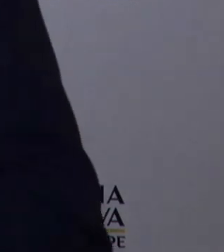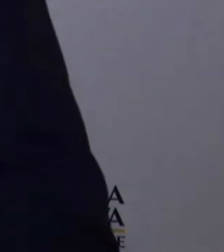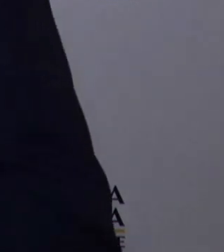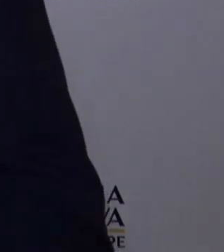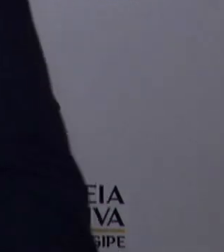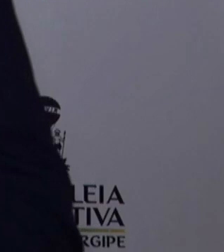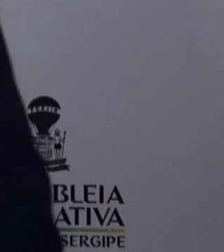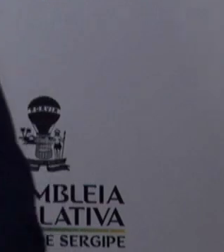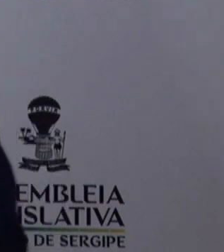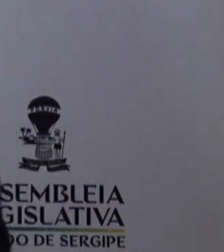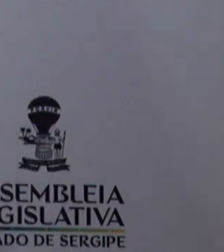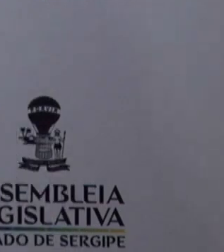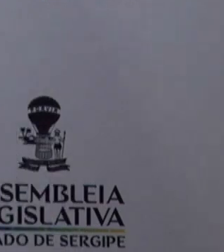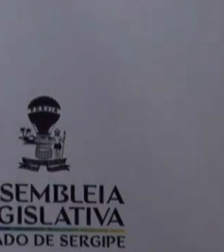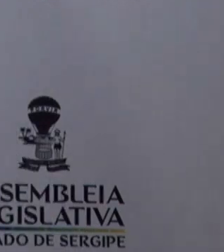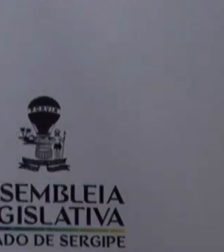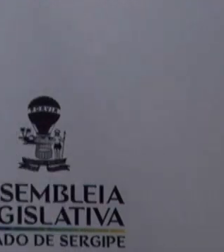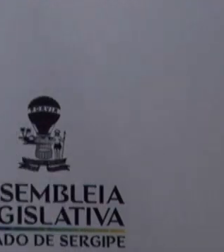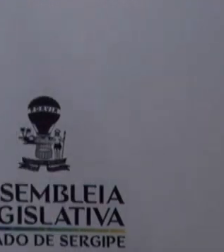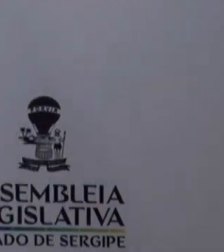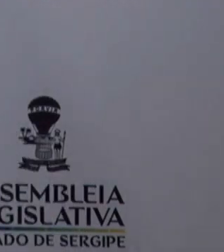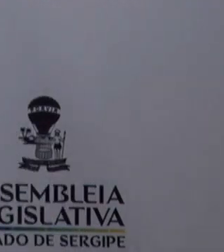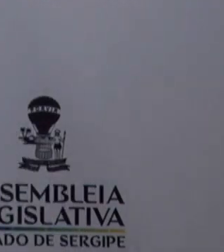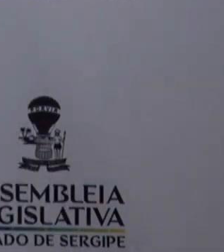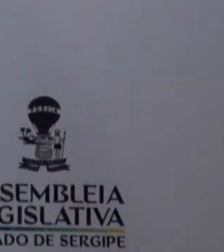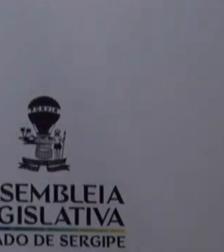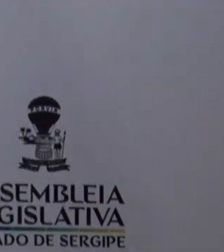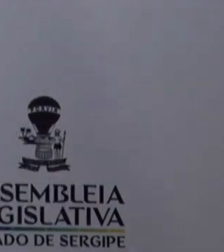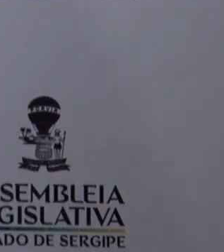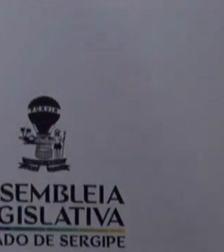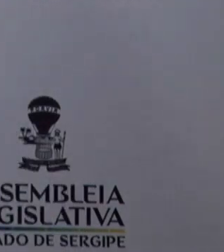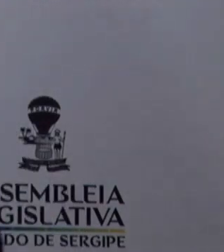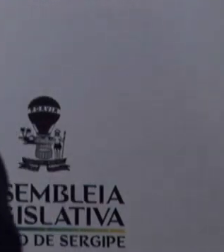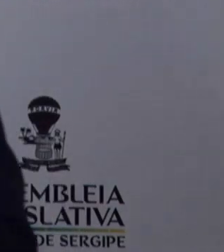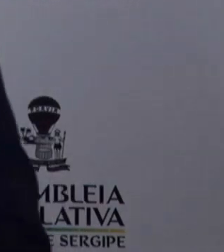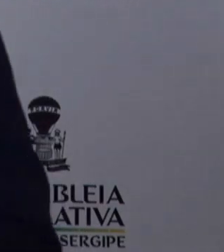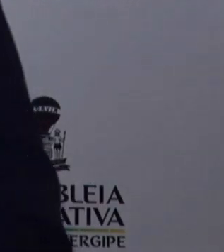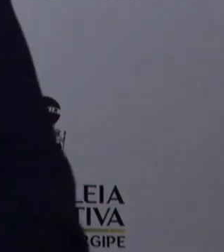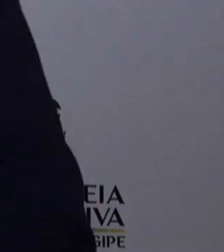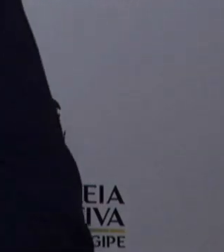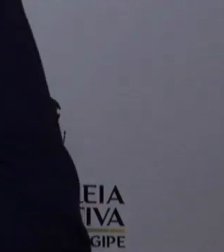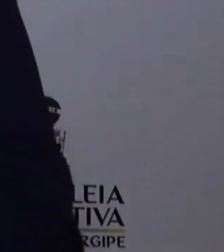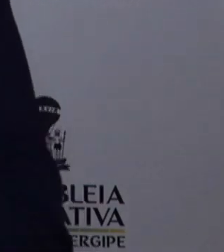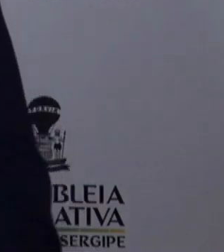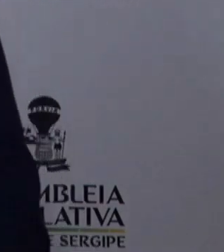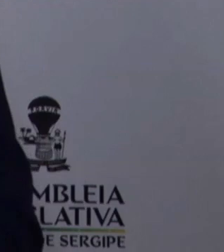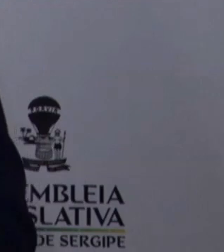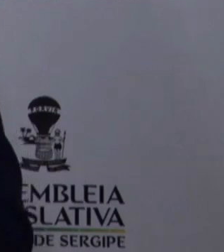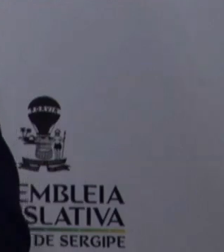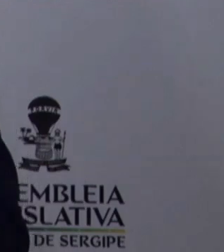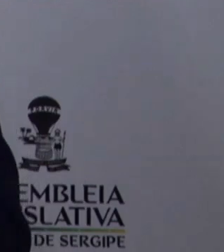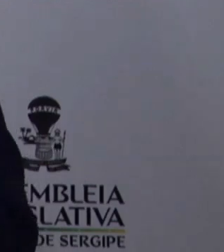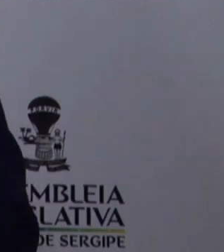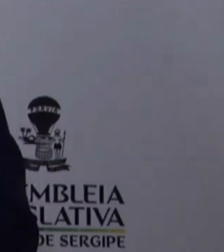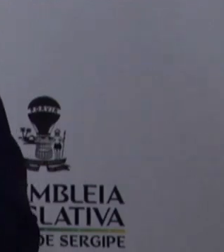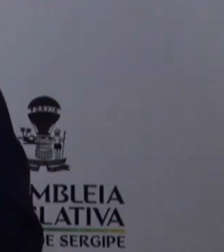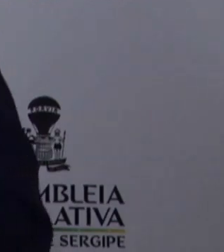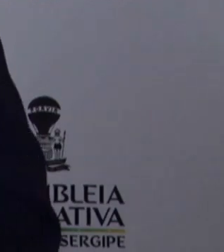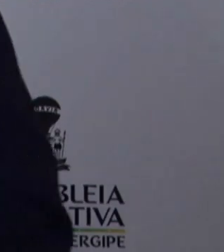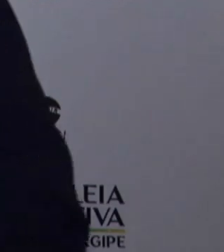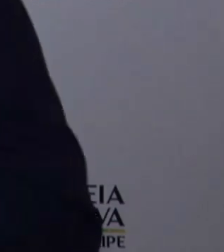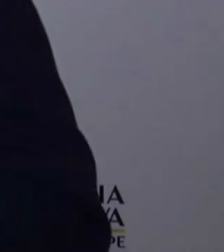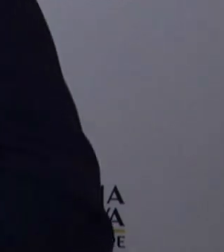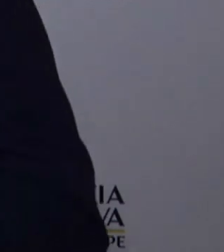a sessão plenária desta quarta-feira, aqui na Assembleia Legislativa de Sergipe, já trazendo um resumo do que foi discutido.